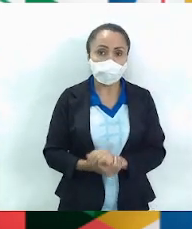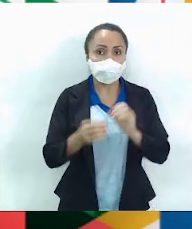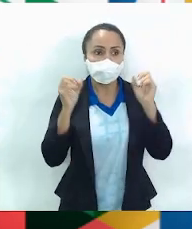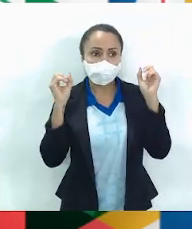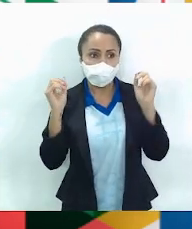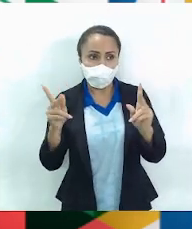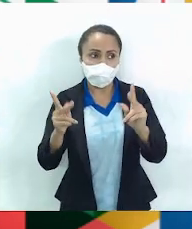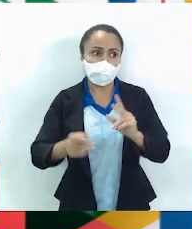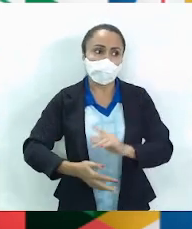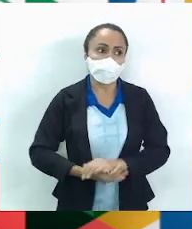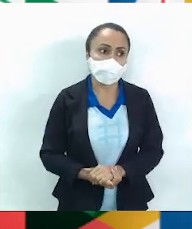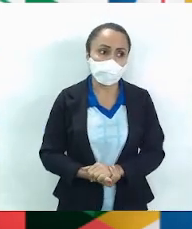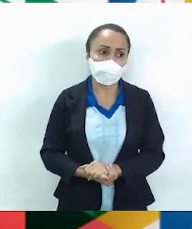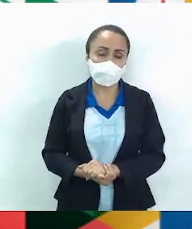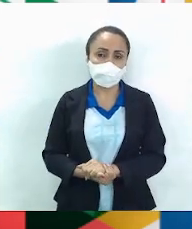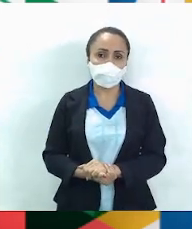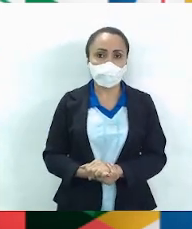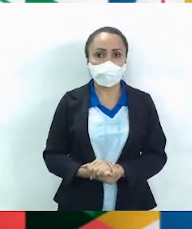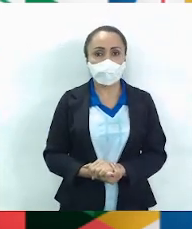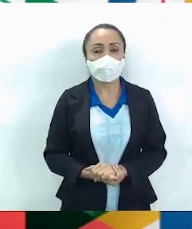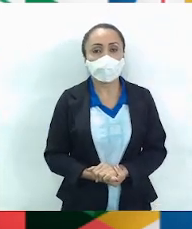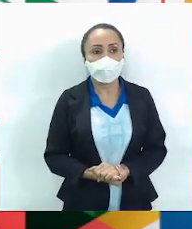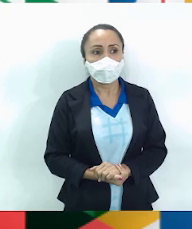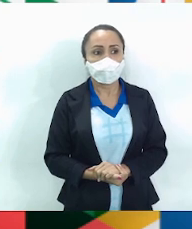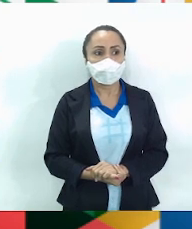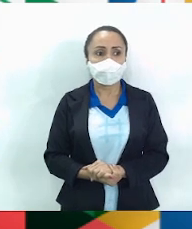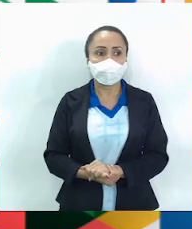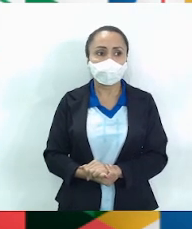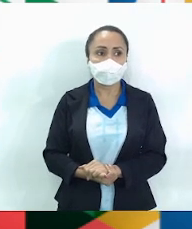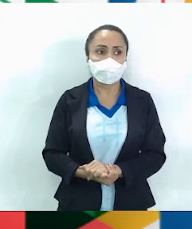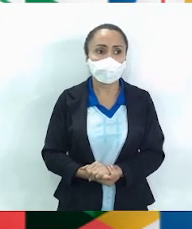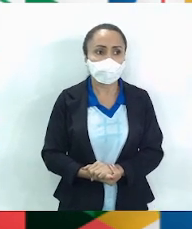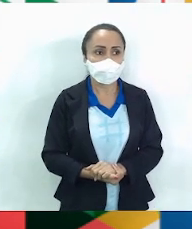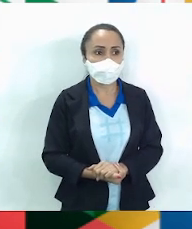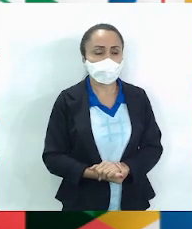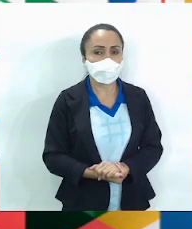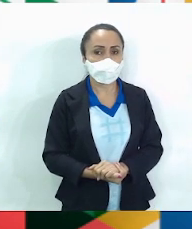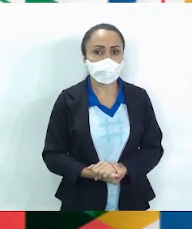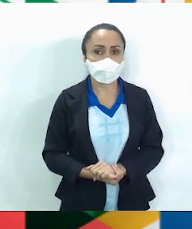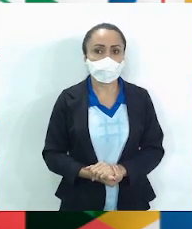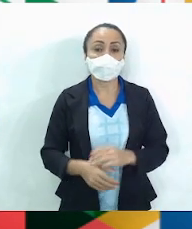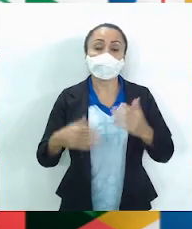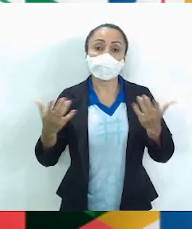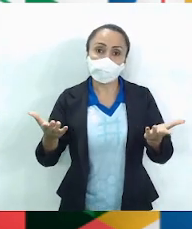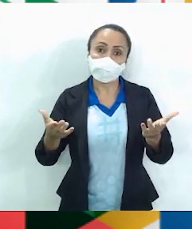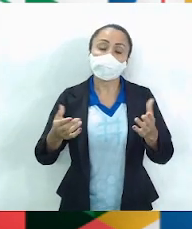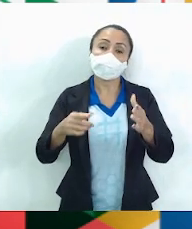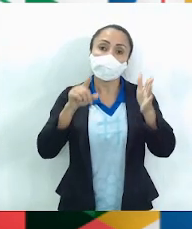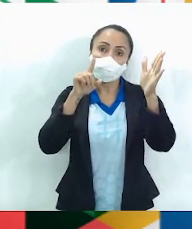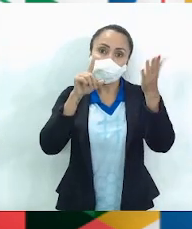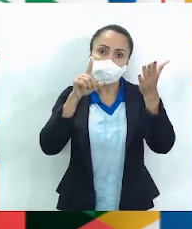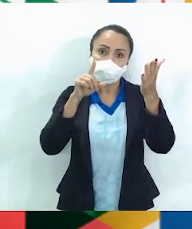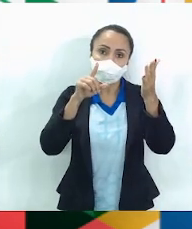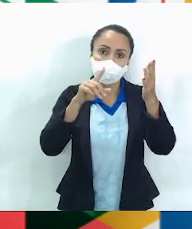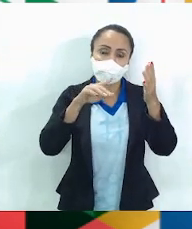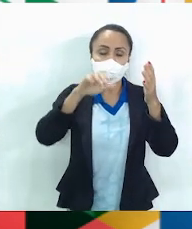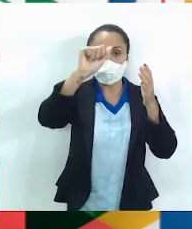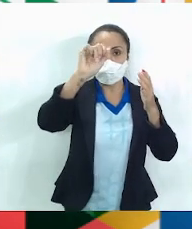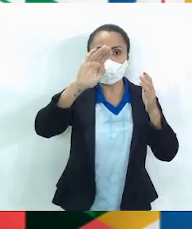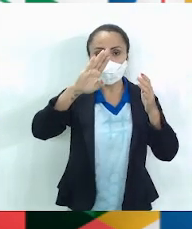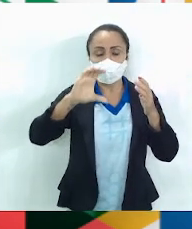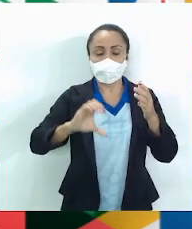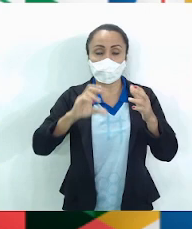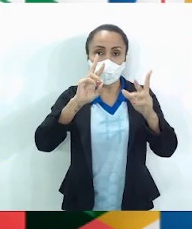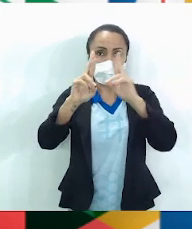Ok? Então, viva o nosso Porto Digital, né? Assinale a opção que apresenta os